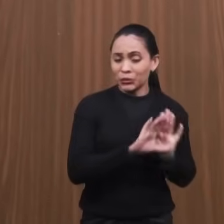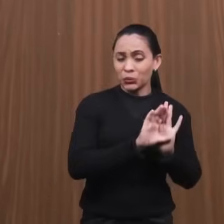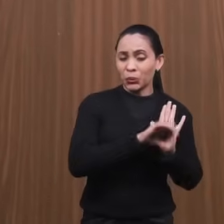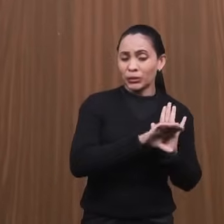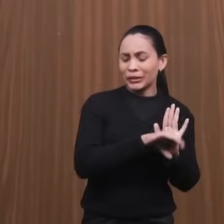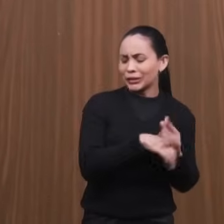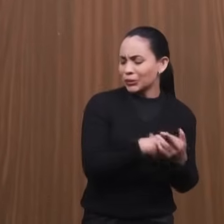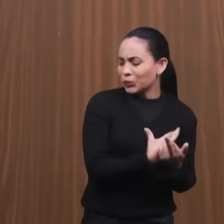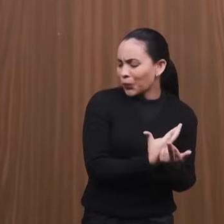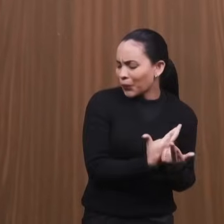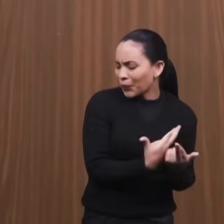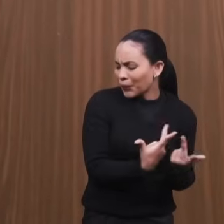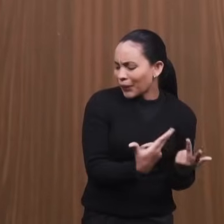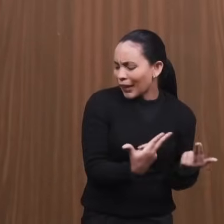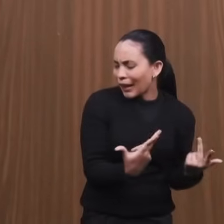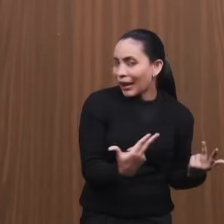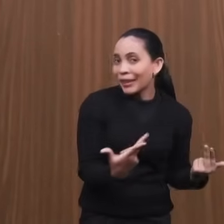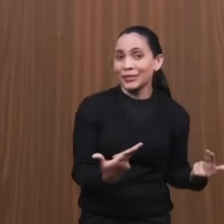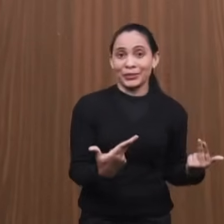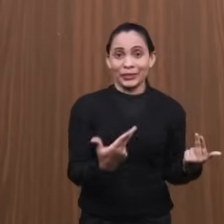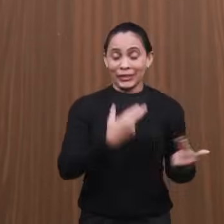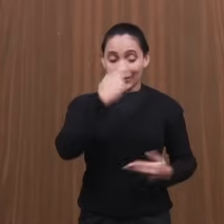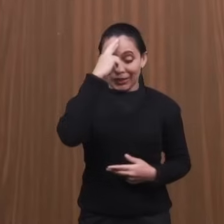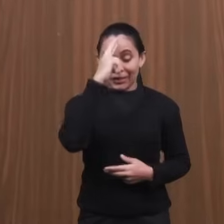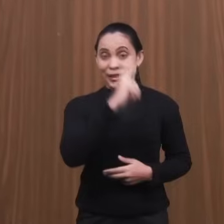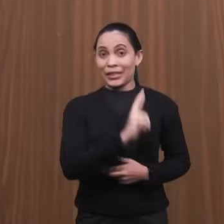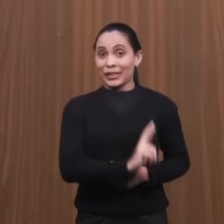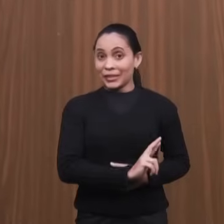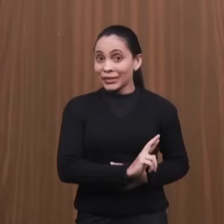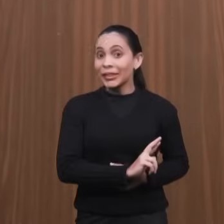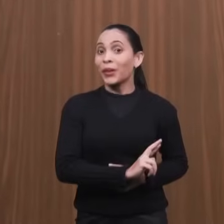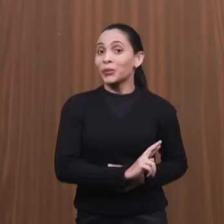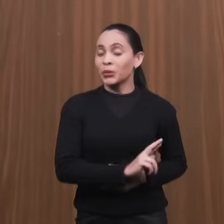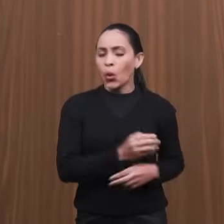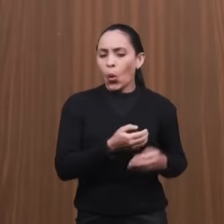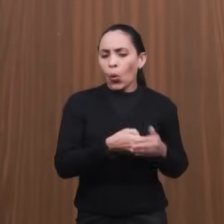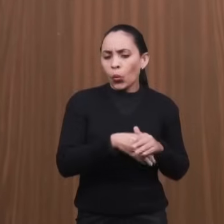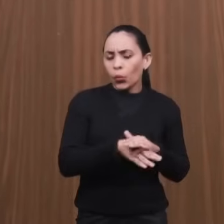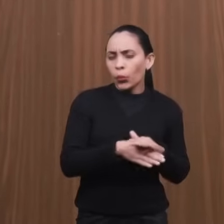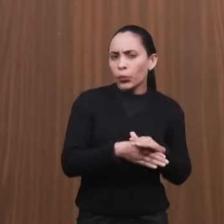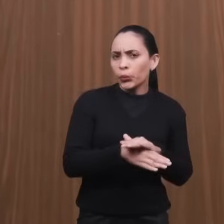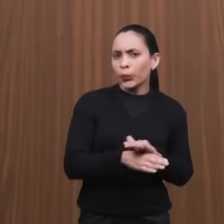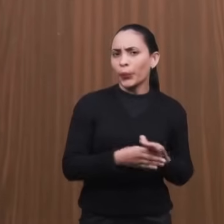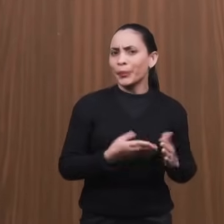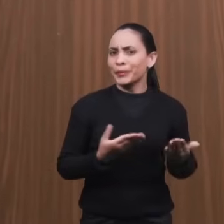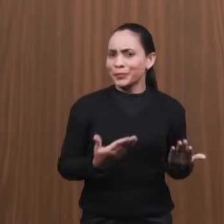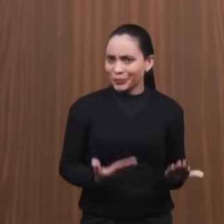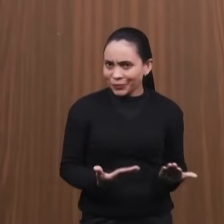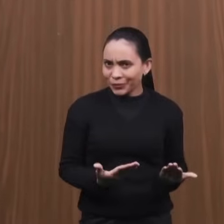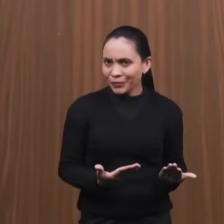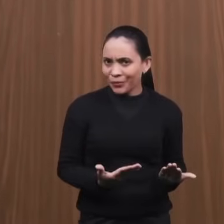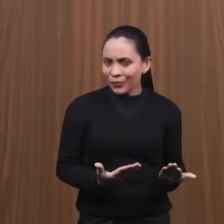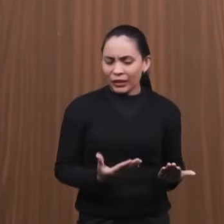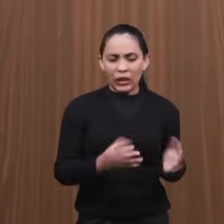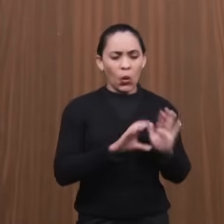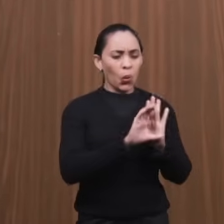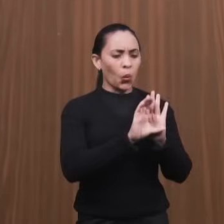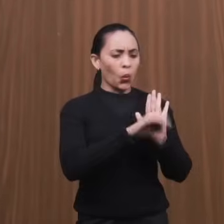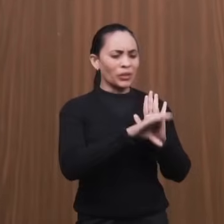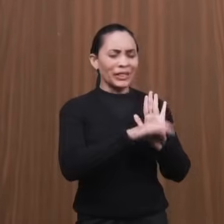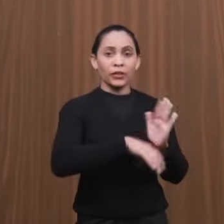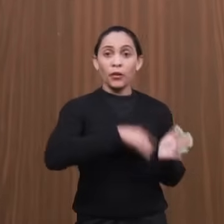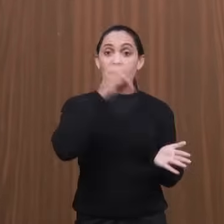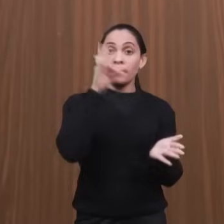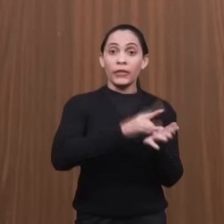se tornou algo meramente racional e até um hábito, porque está fora do seu conceito